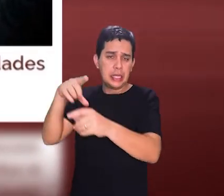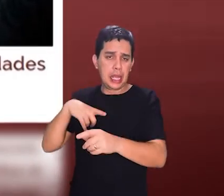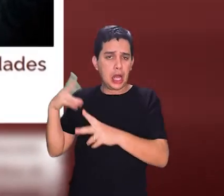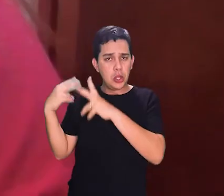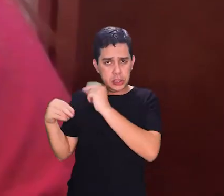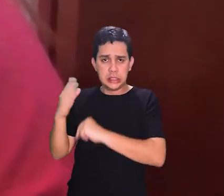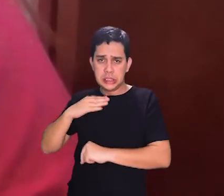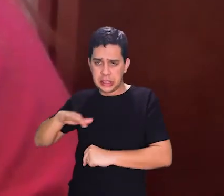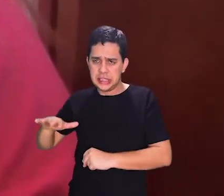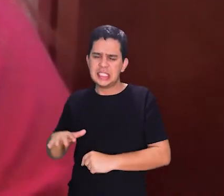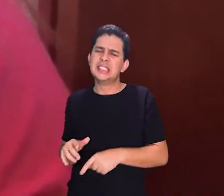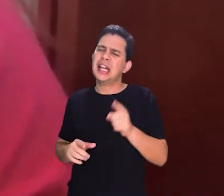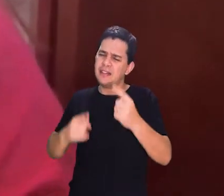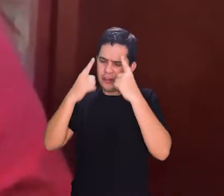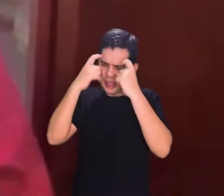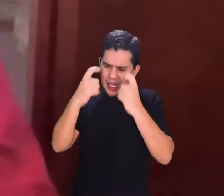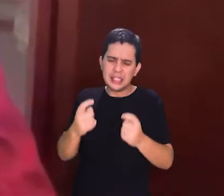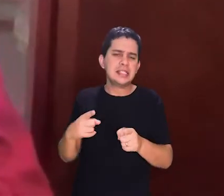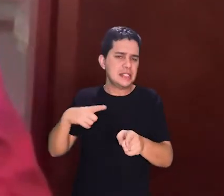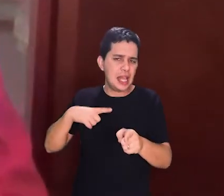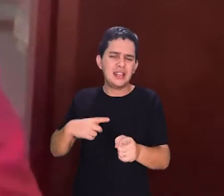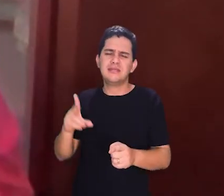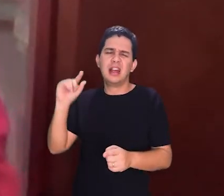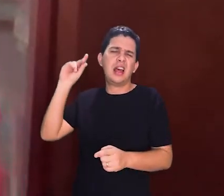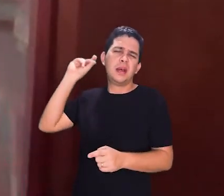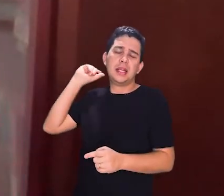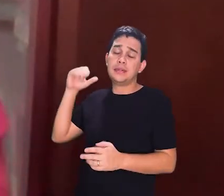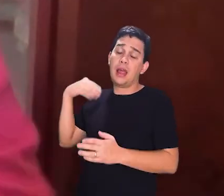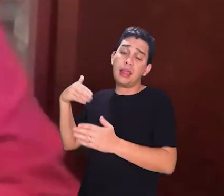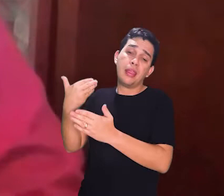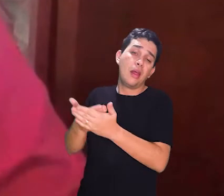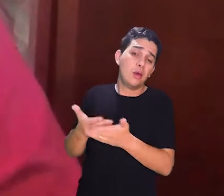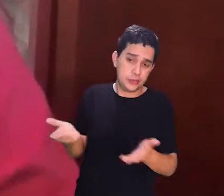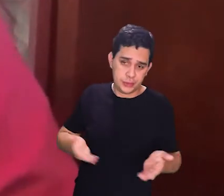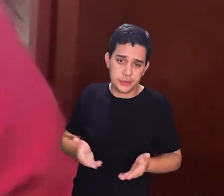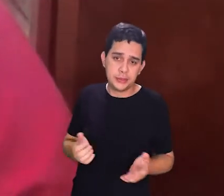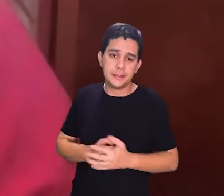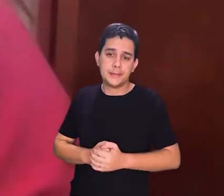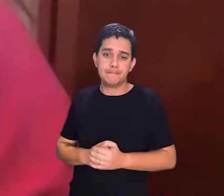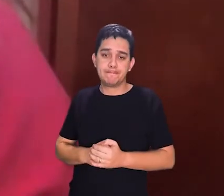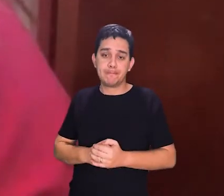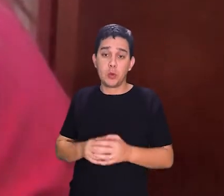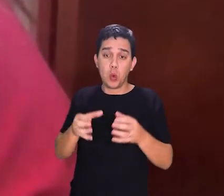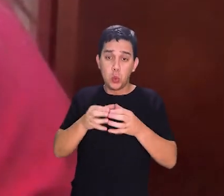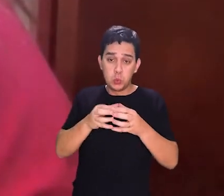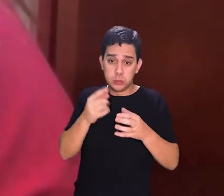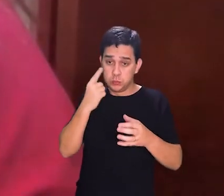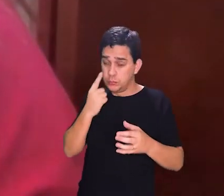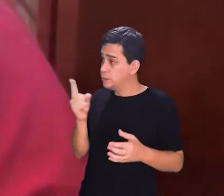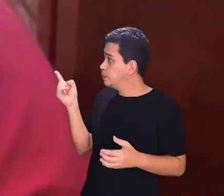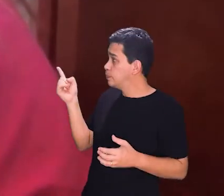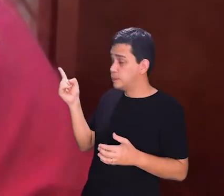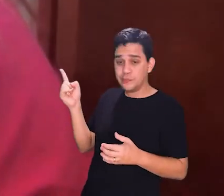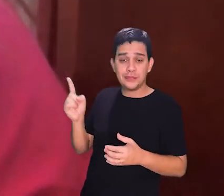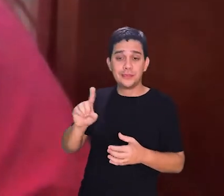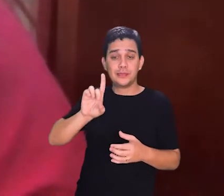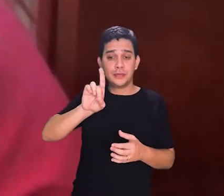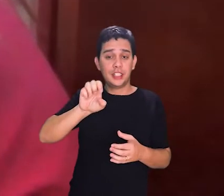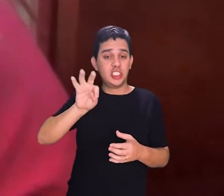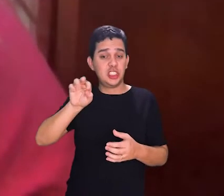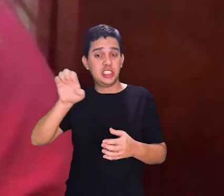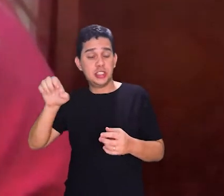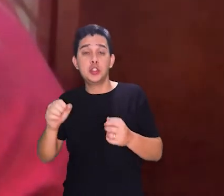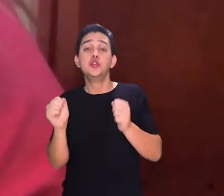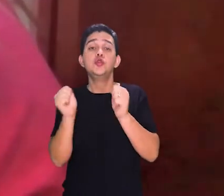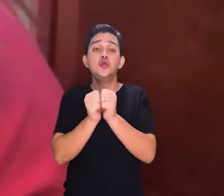socioeducativas do DEGASE. O escaneamento das unidades socioeducativas ele é um trabalho desenvolvido pela Divisão de Evidências Digitais e Tecnologia do MP, em